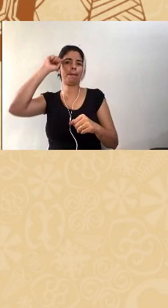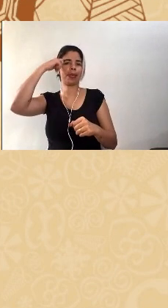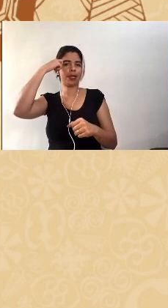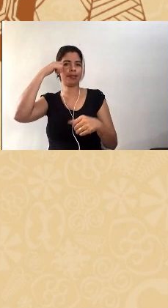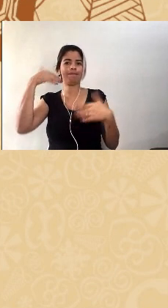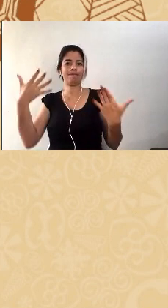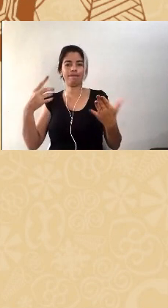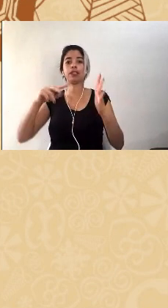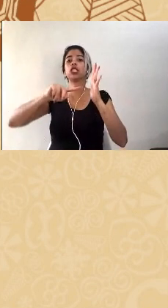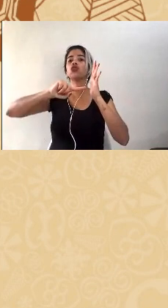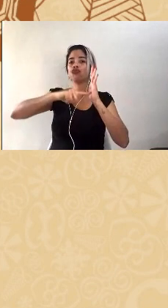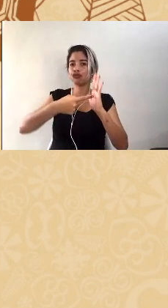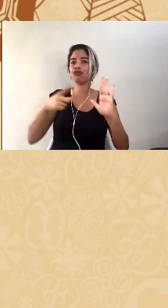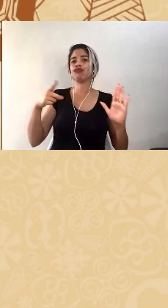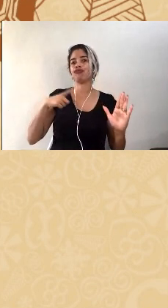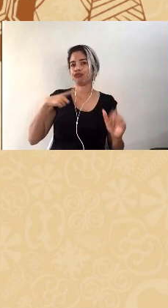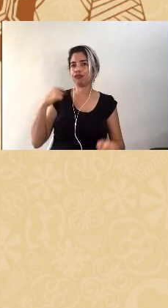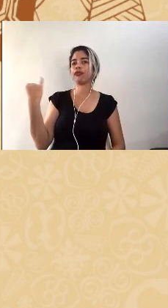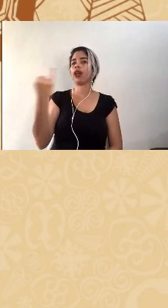muito importante. Próximo.